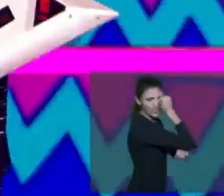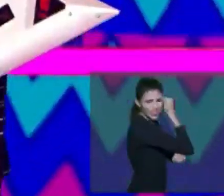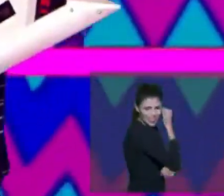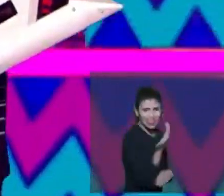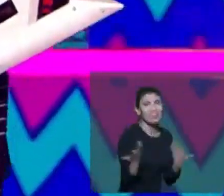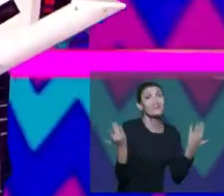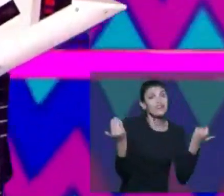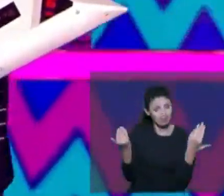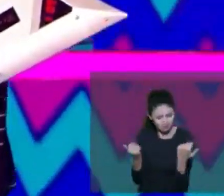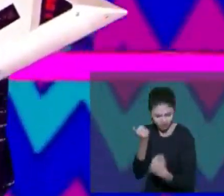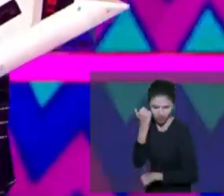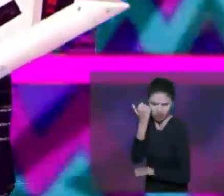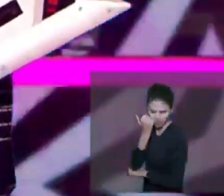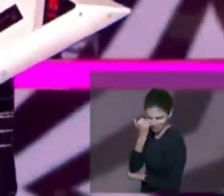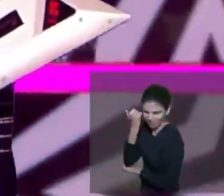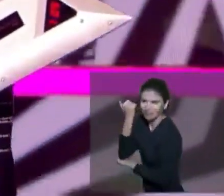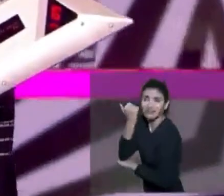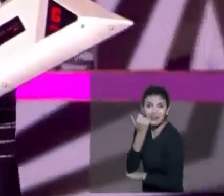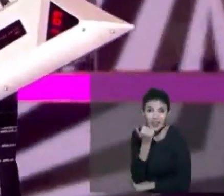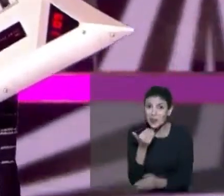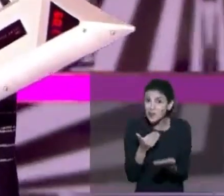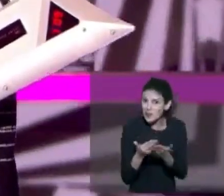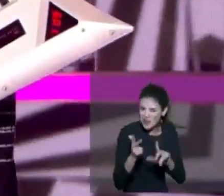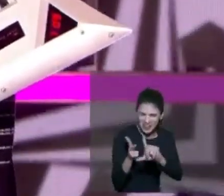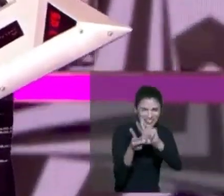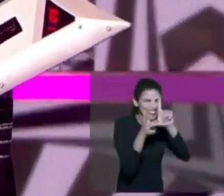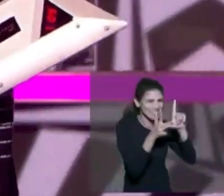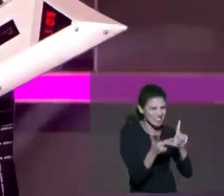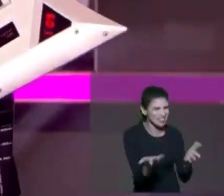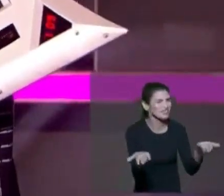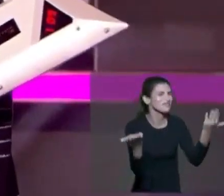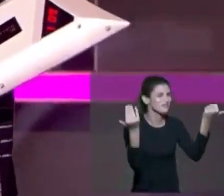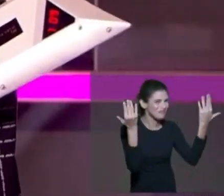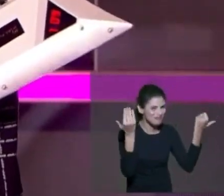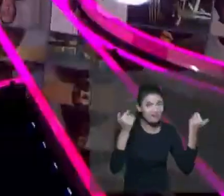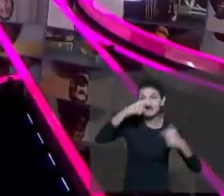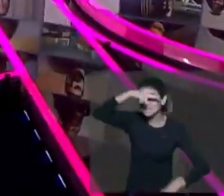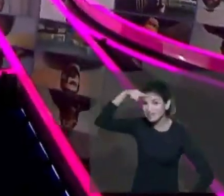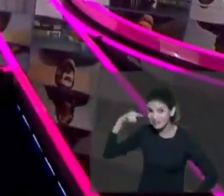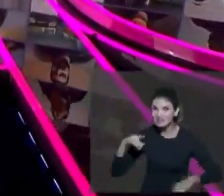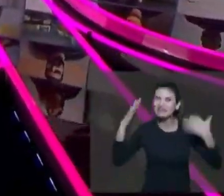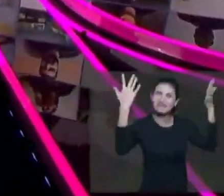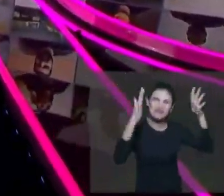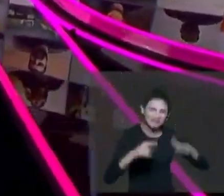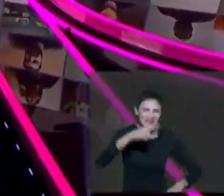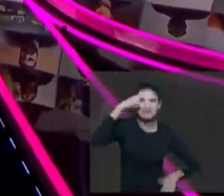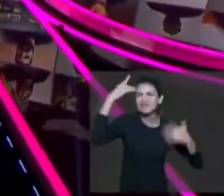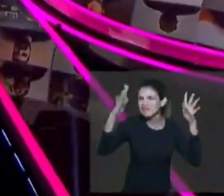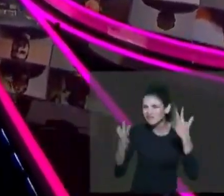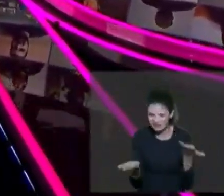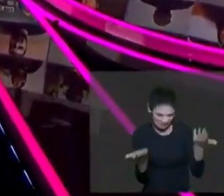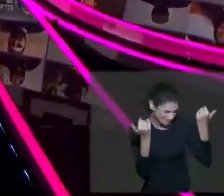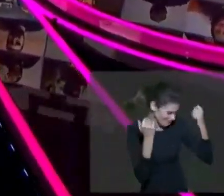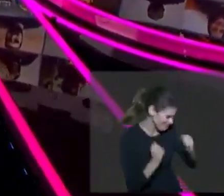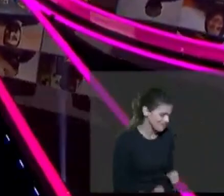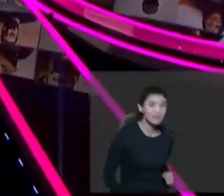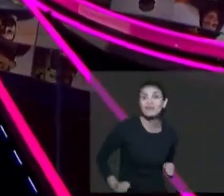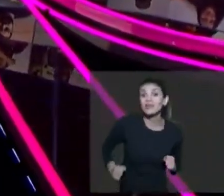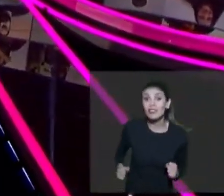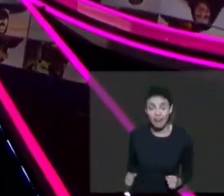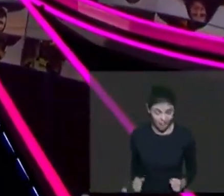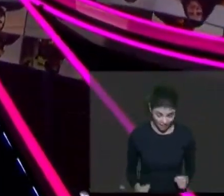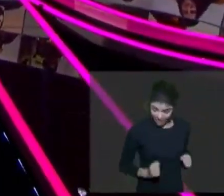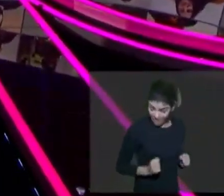Chama. Começou a live, bebê. Esse é a Black das Blacks, vagabundo, bebê. Chama no